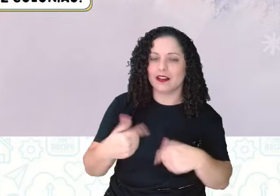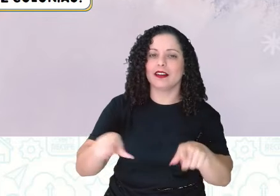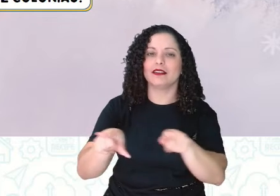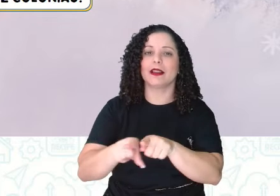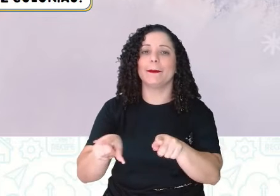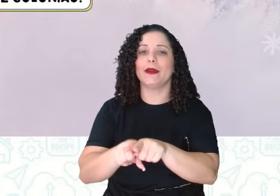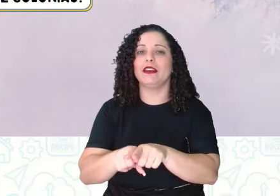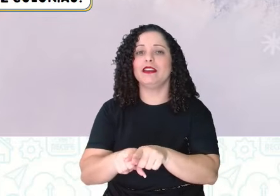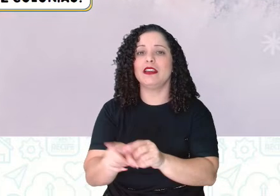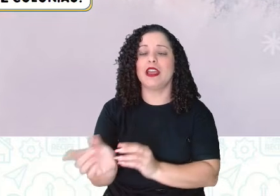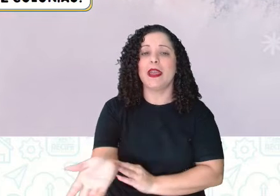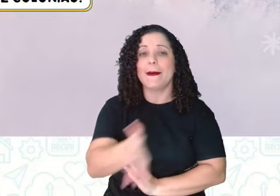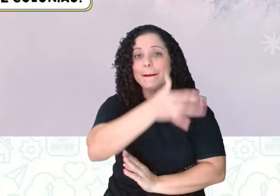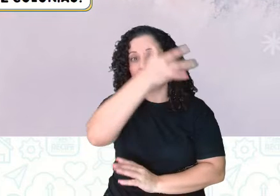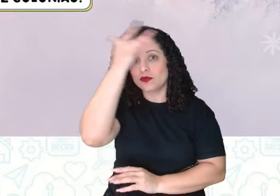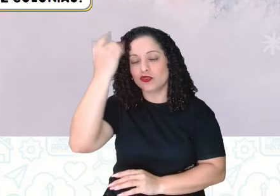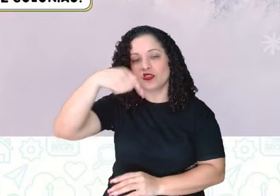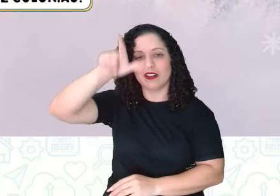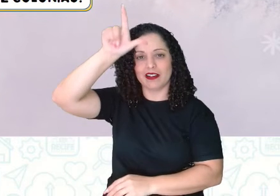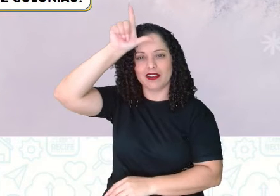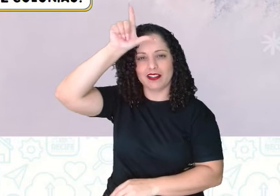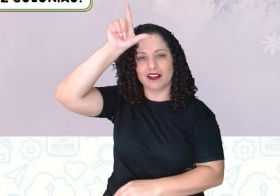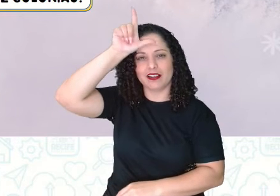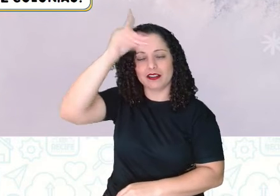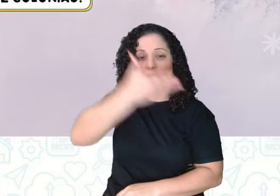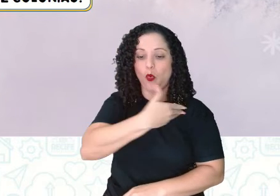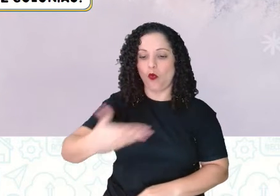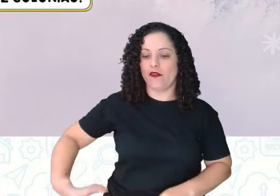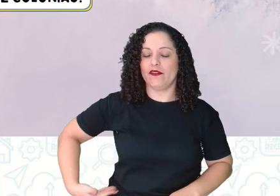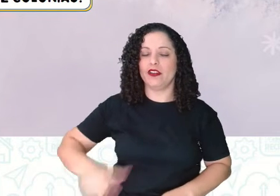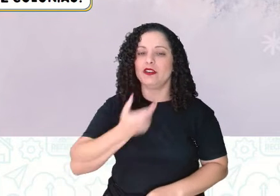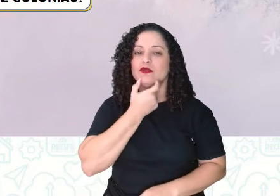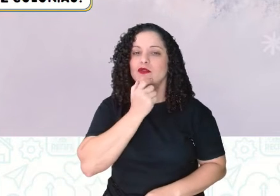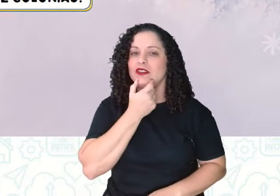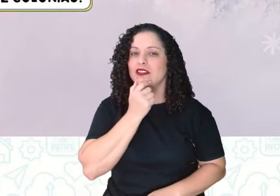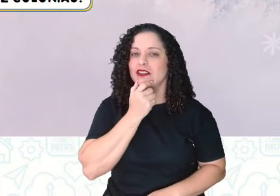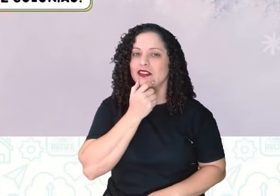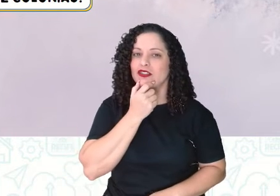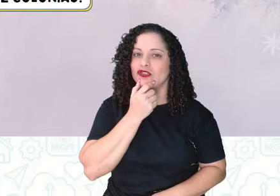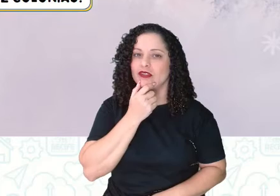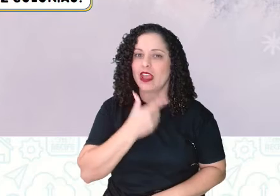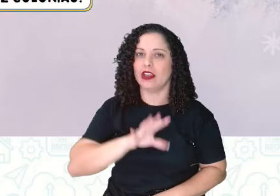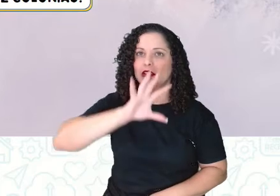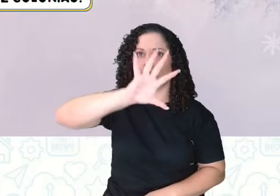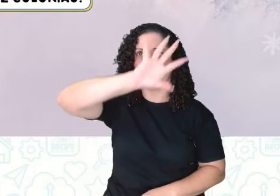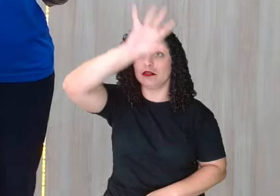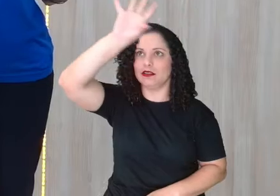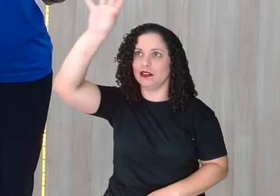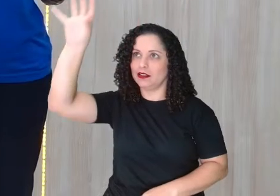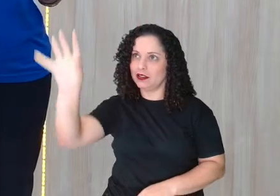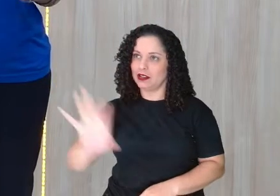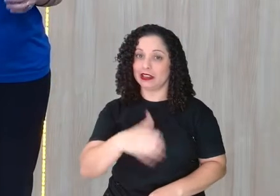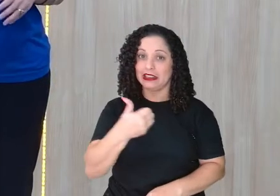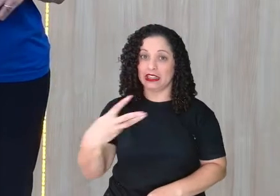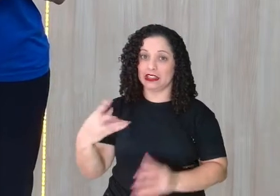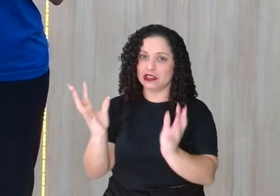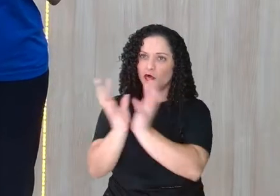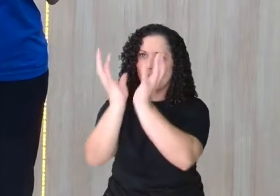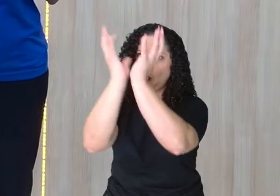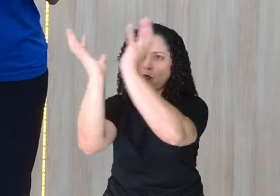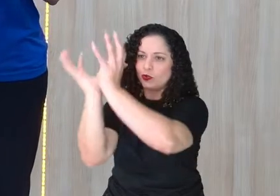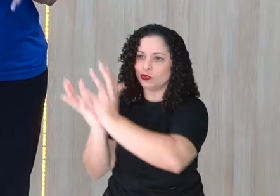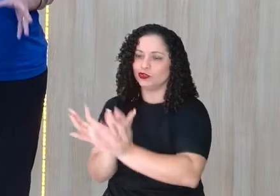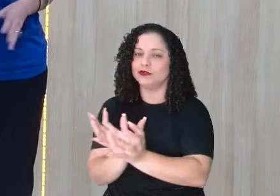das autoridades inglesas, né, as autoridades britânicas nessas 13 colônias que antes não tinha, né, eles podiam